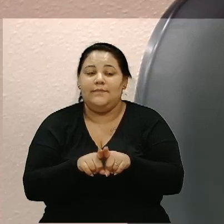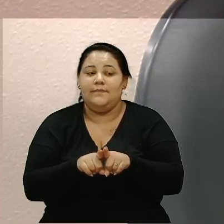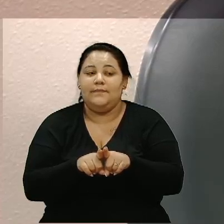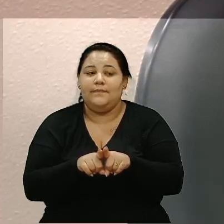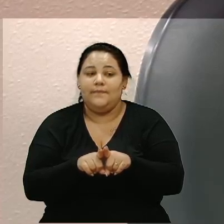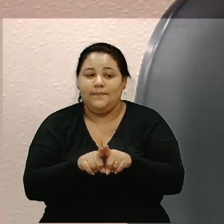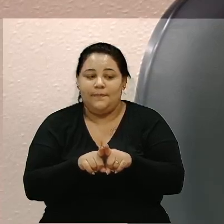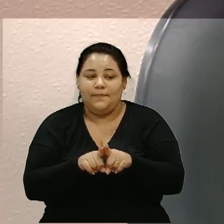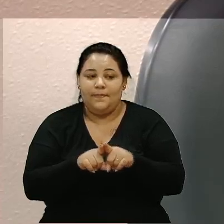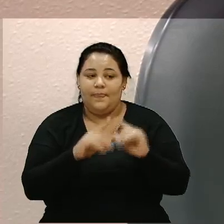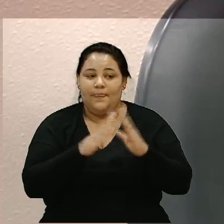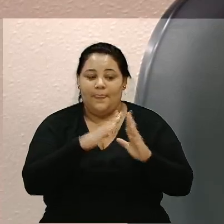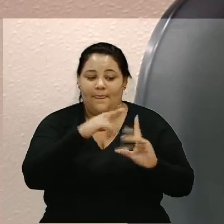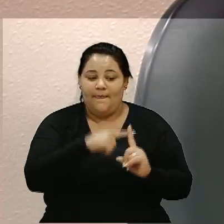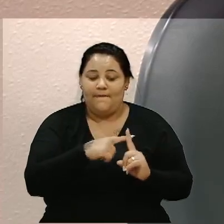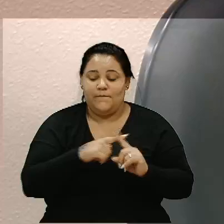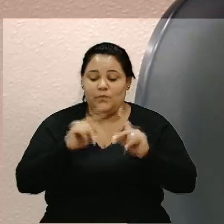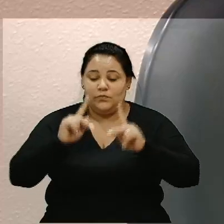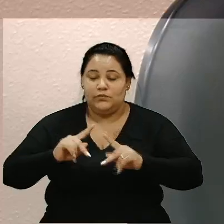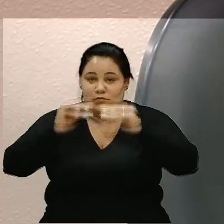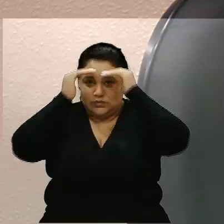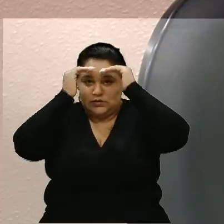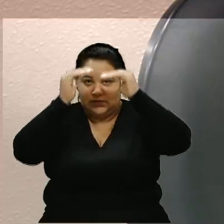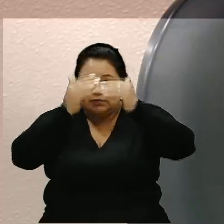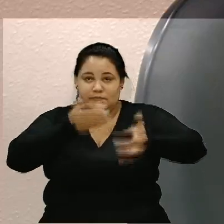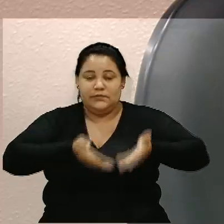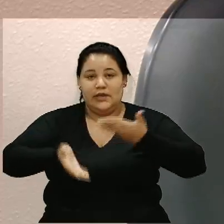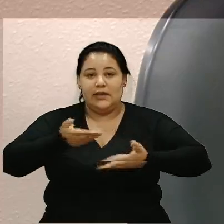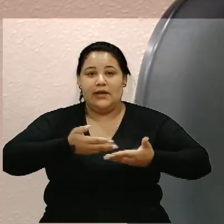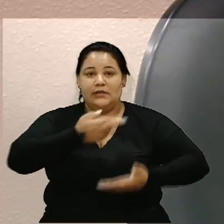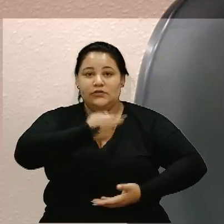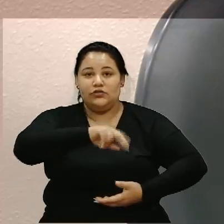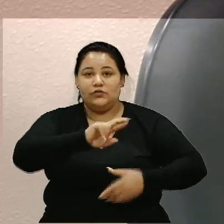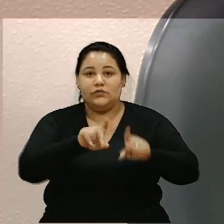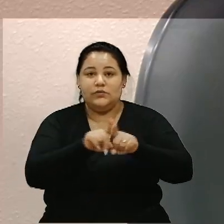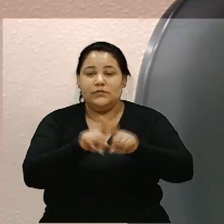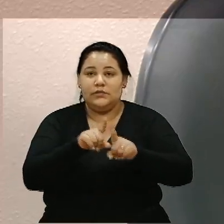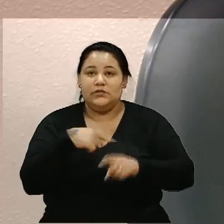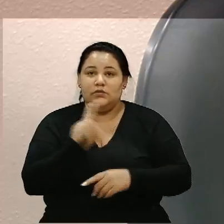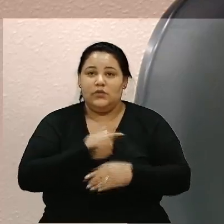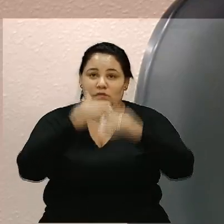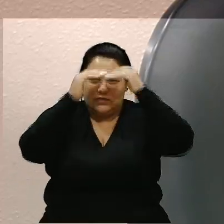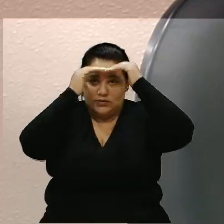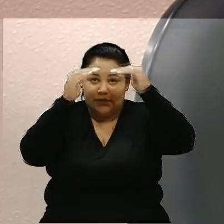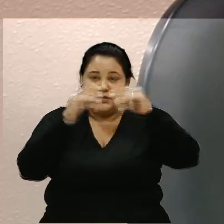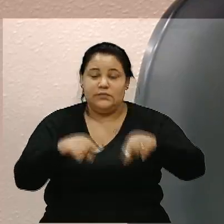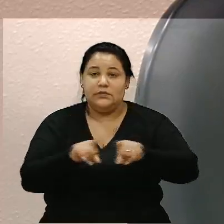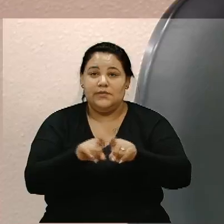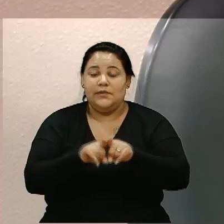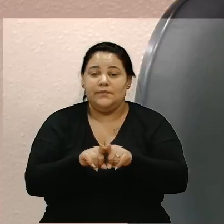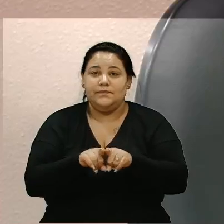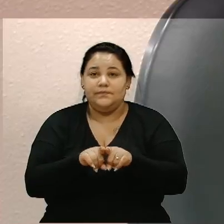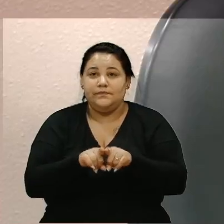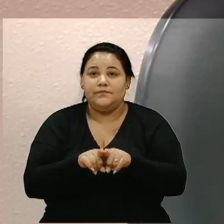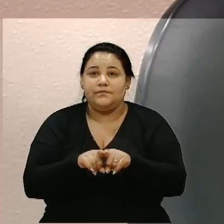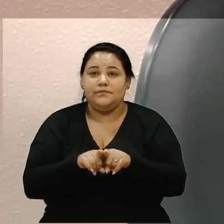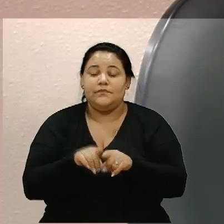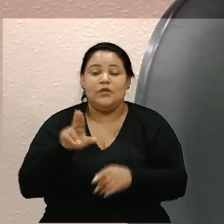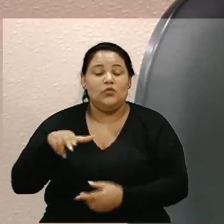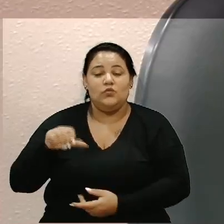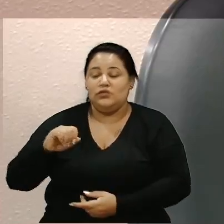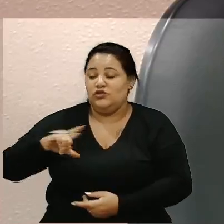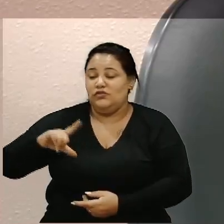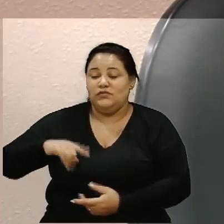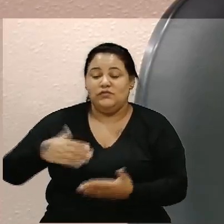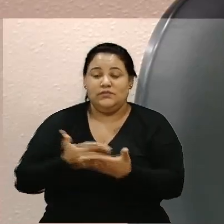essas pessoas respeitam também a forma como eu trato as religiões e nós nos respeitamos tanto que nunca estive em espaço religioso